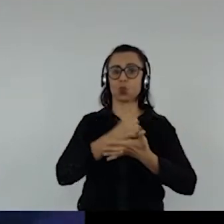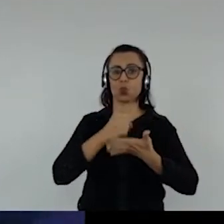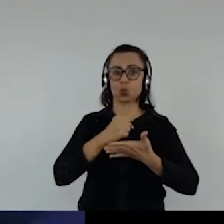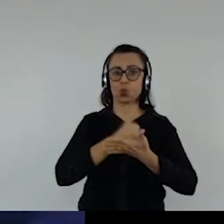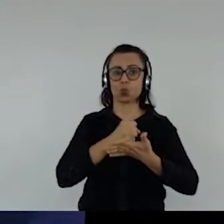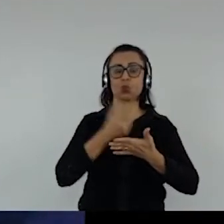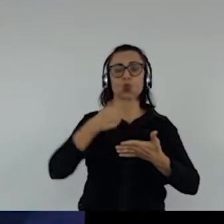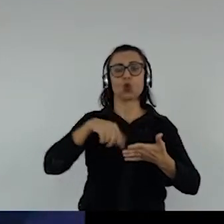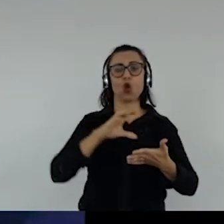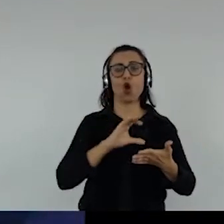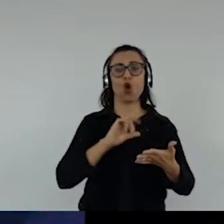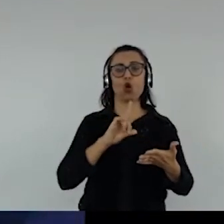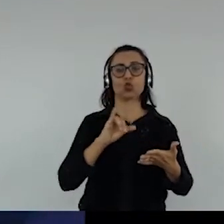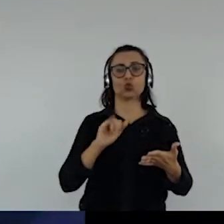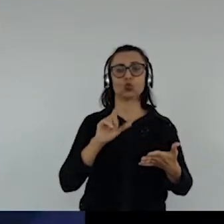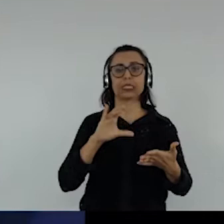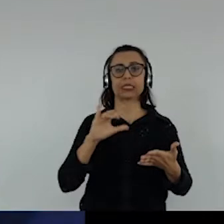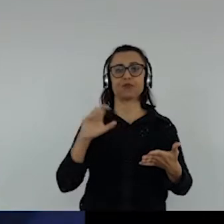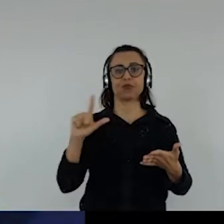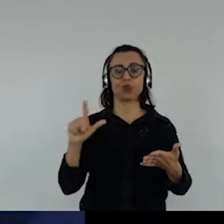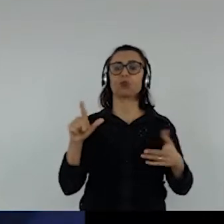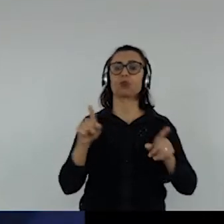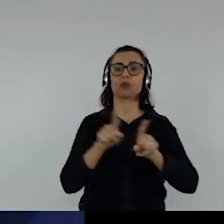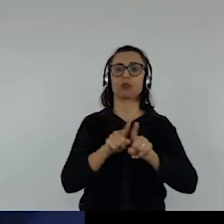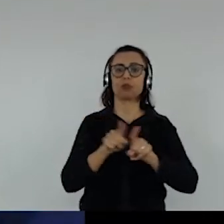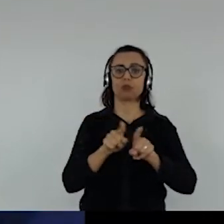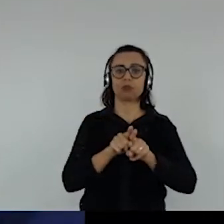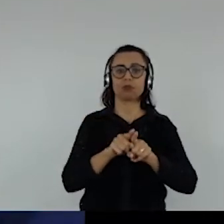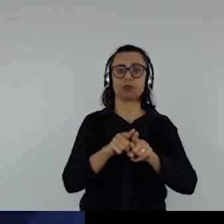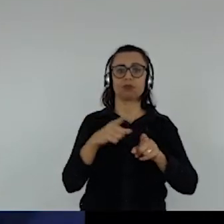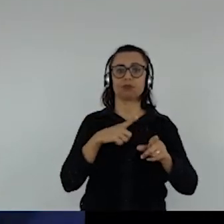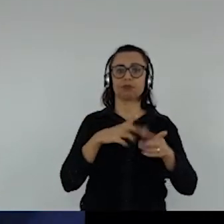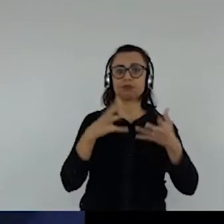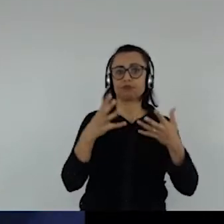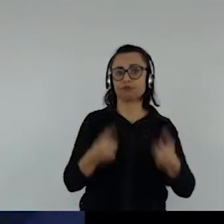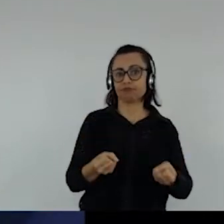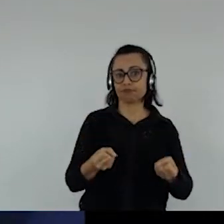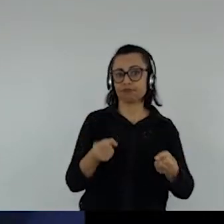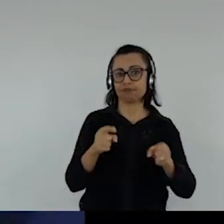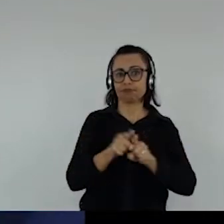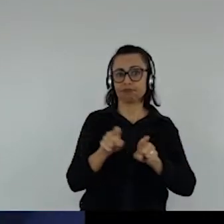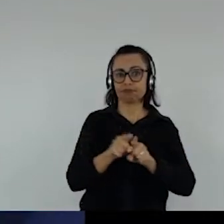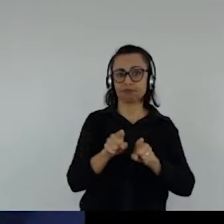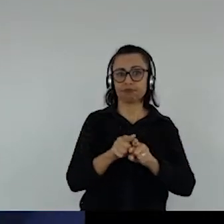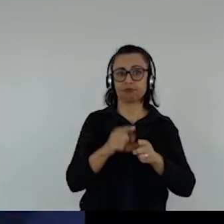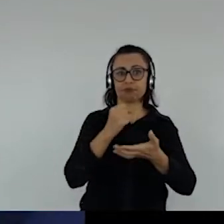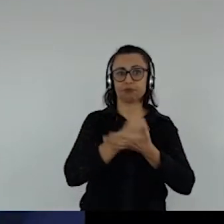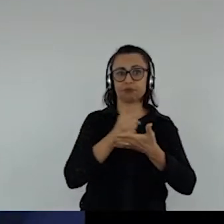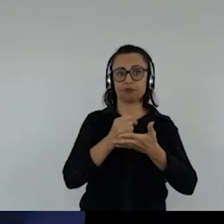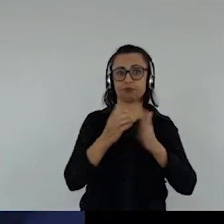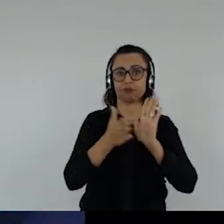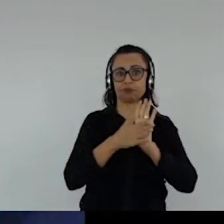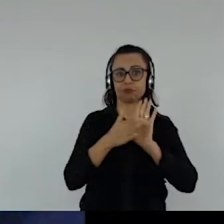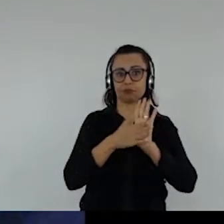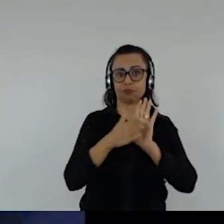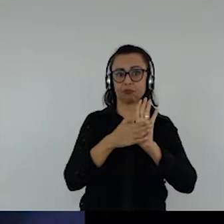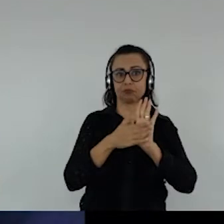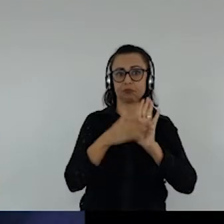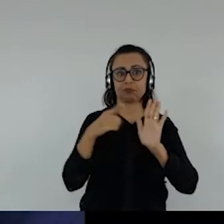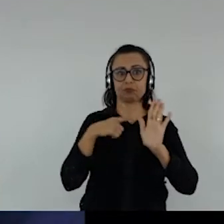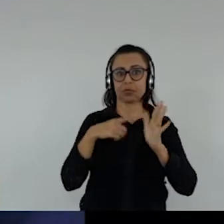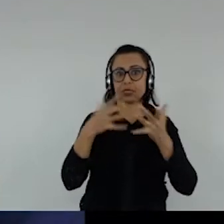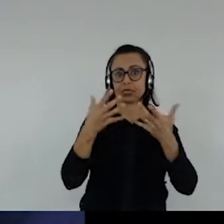o nosso Código Civil foi muito seco em matéria de contrato. Ela trata da proposta e trata da